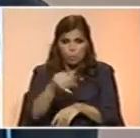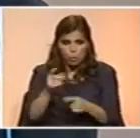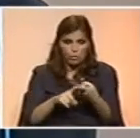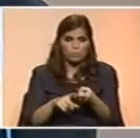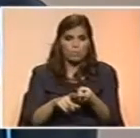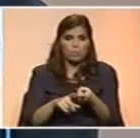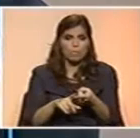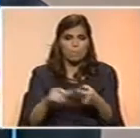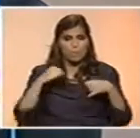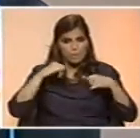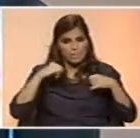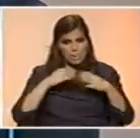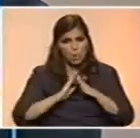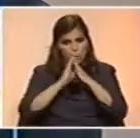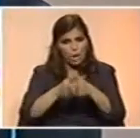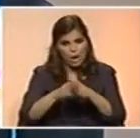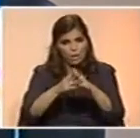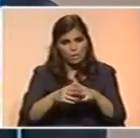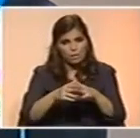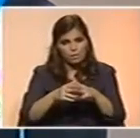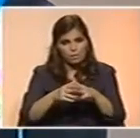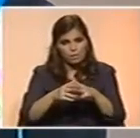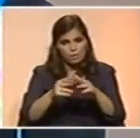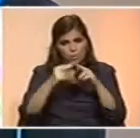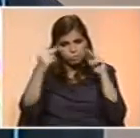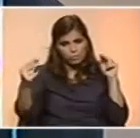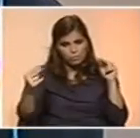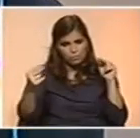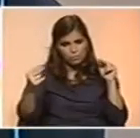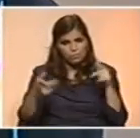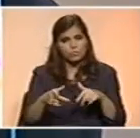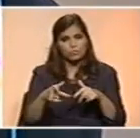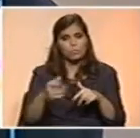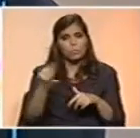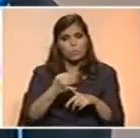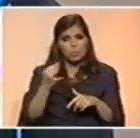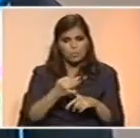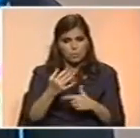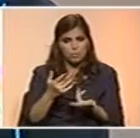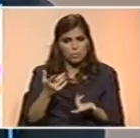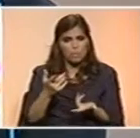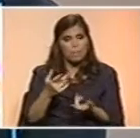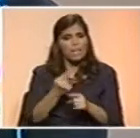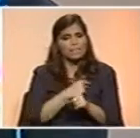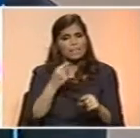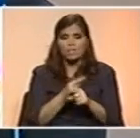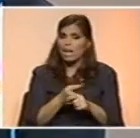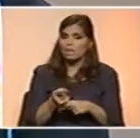fazer o passeio do barco das seis pontes aqui no Porto. Bem giro. Sim. E várias atividades, City